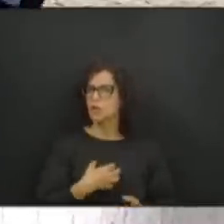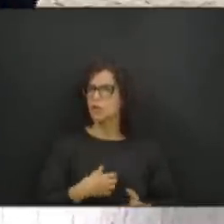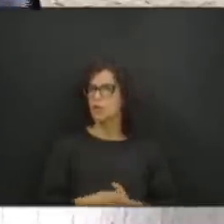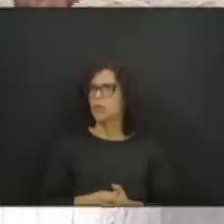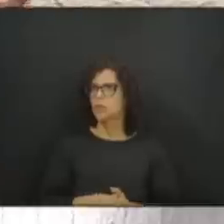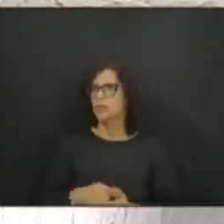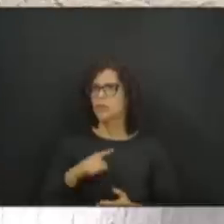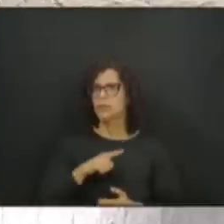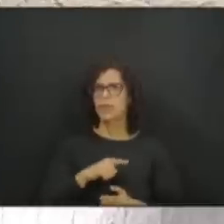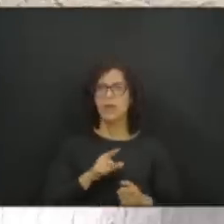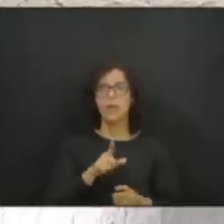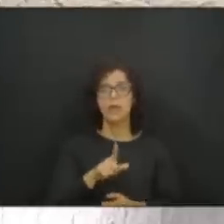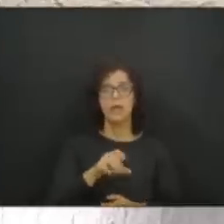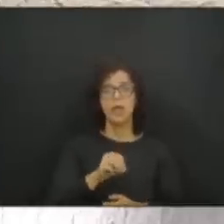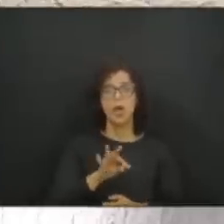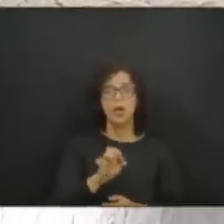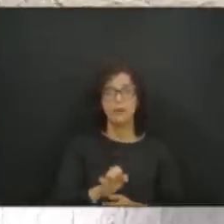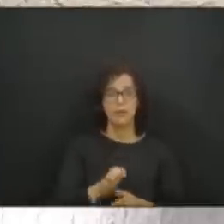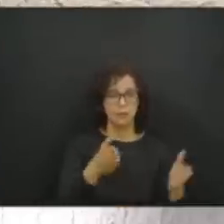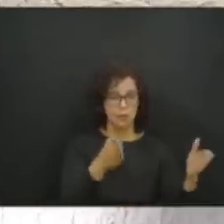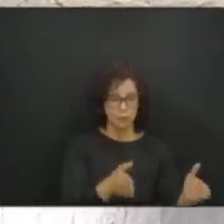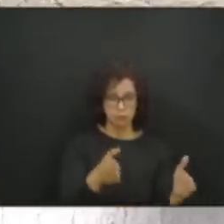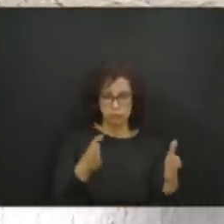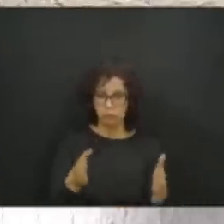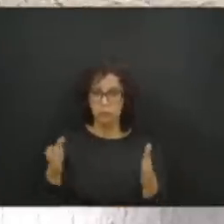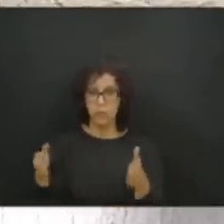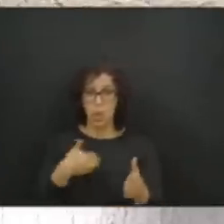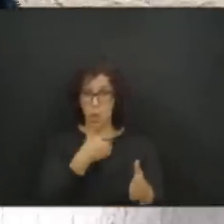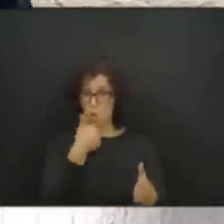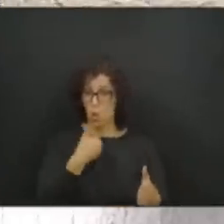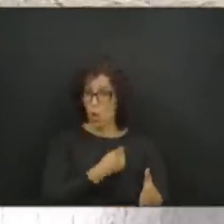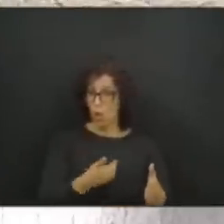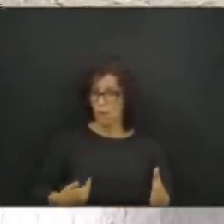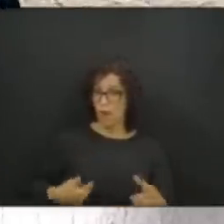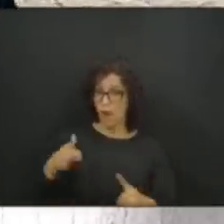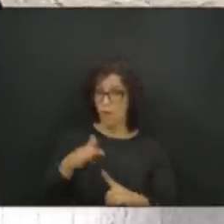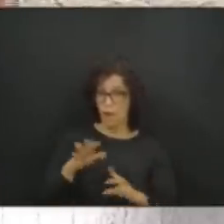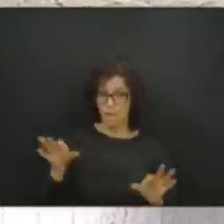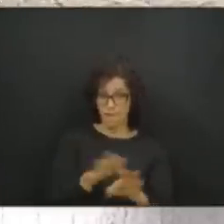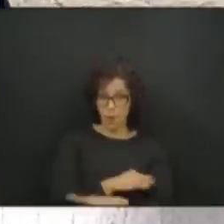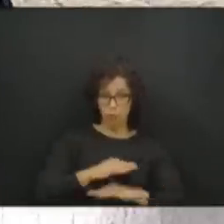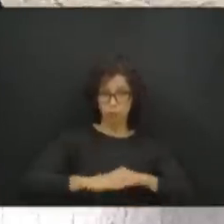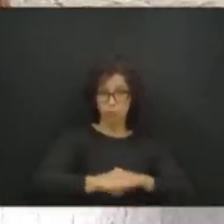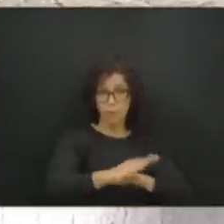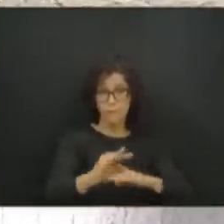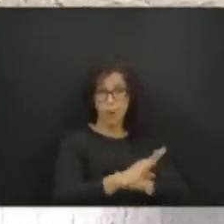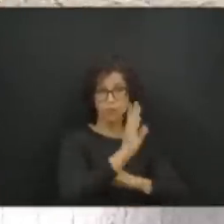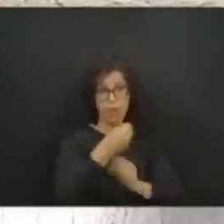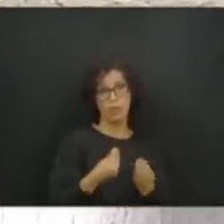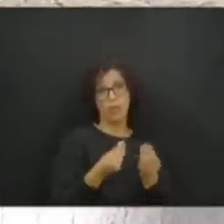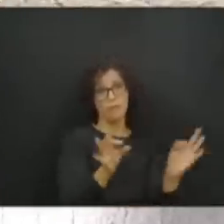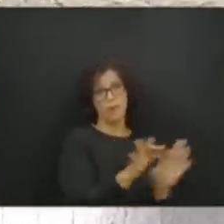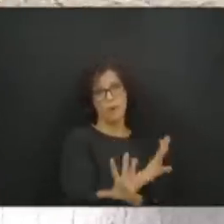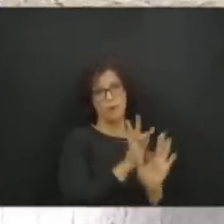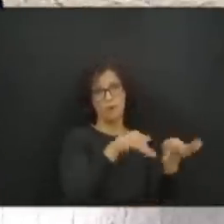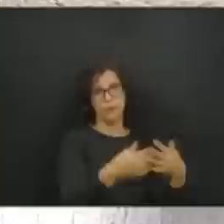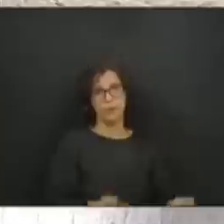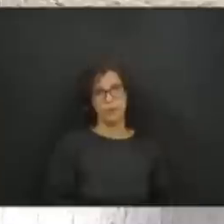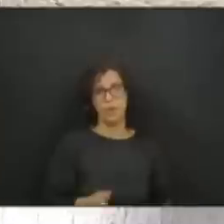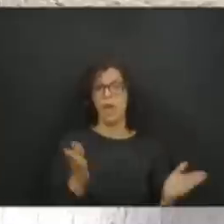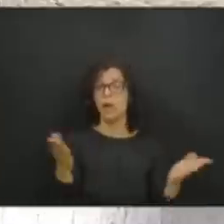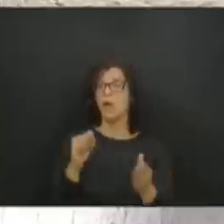são lotes e o lote que está o Governo do Estado está implantada pavimentada e entregue